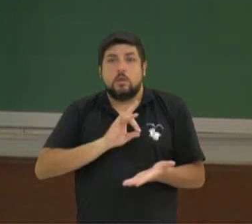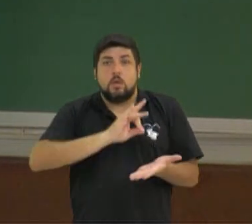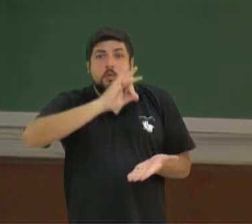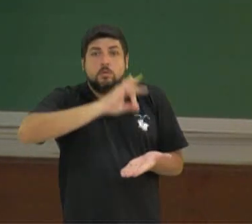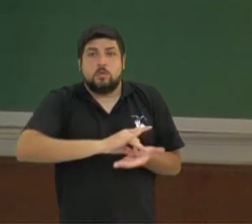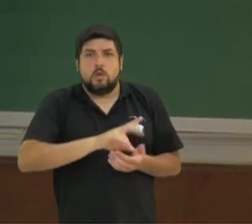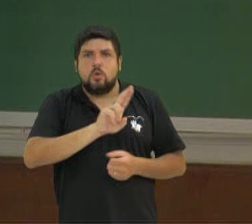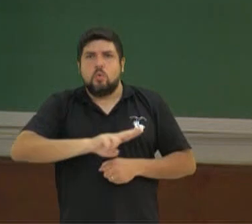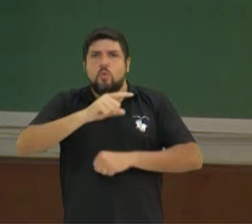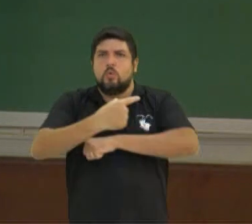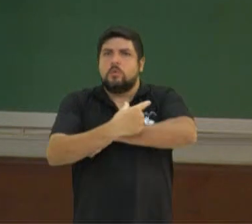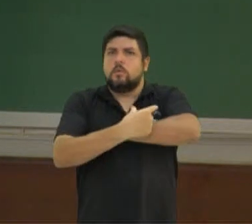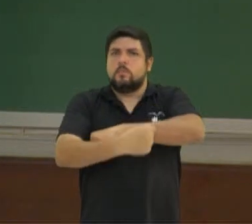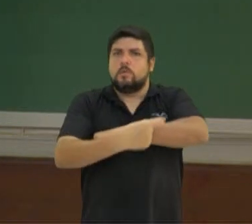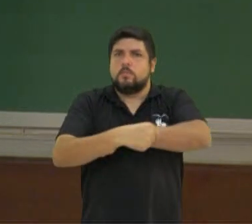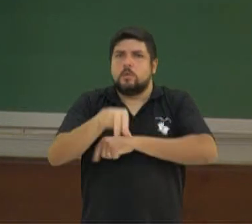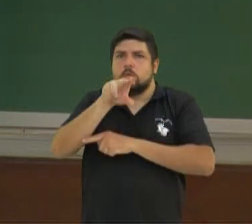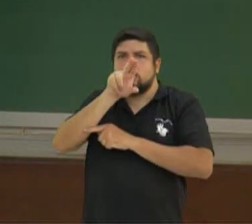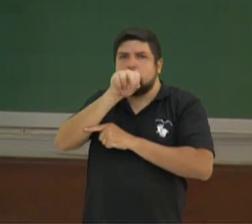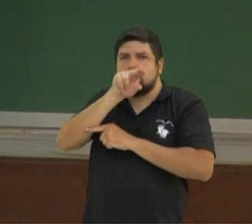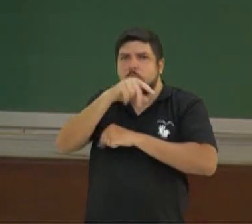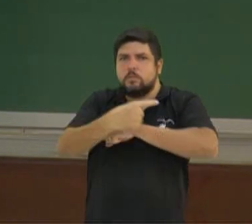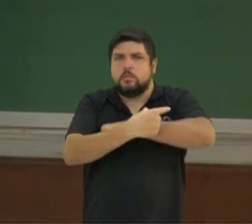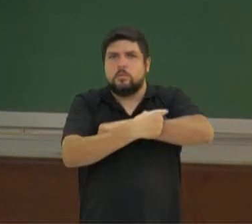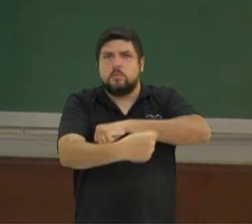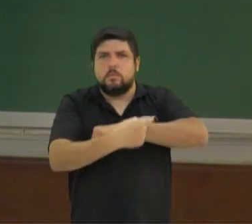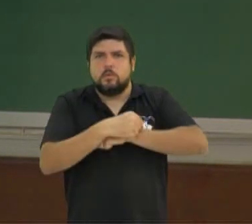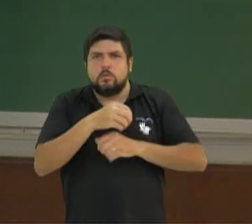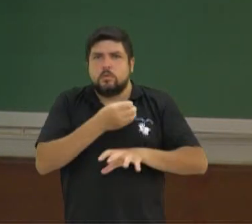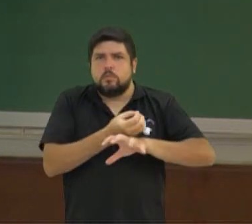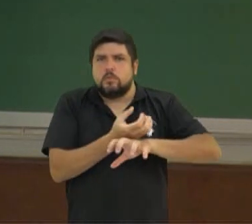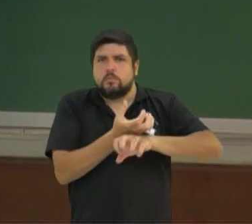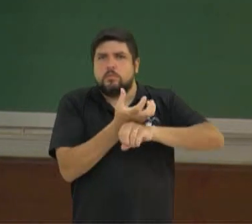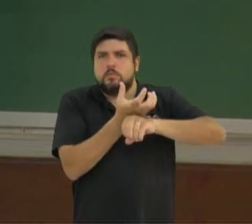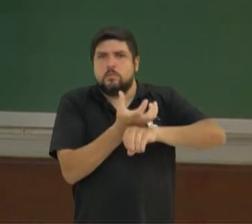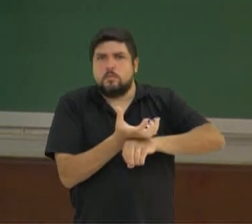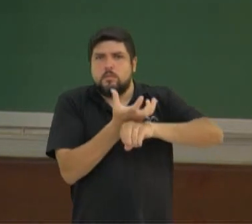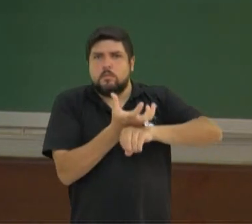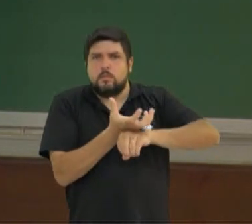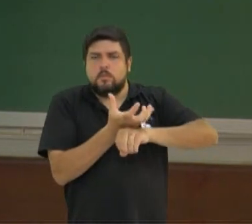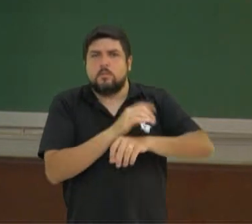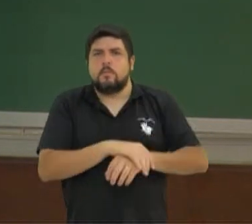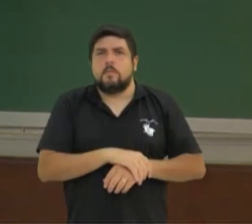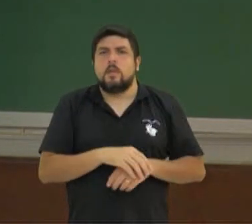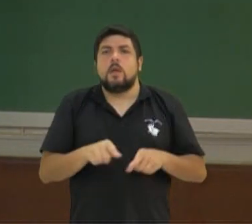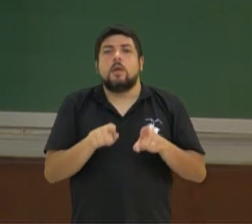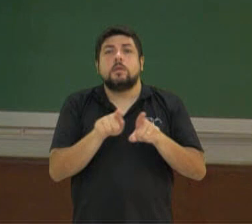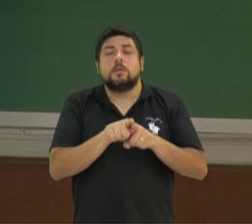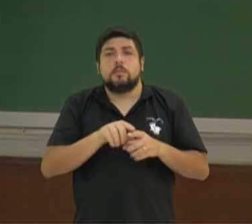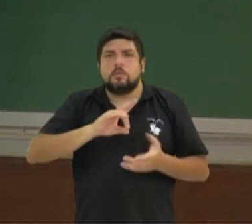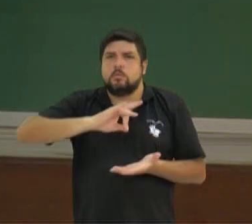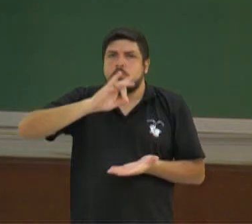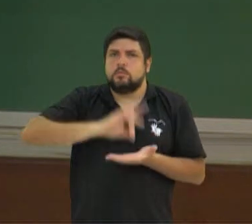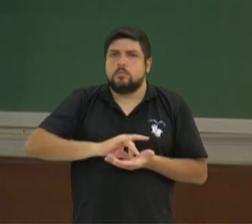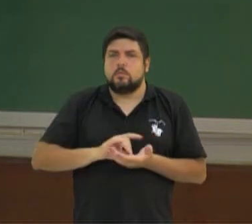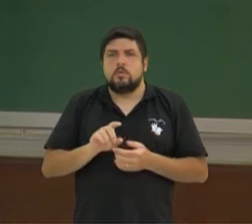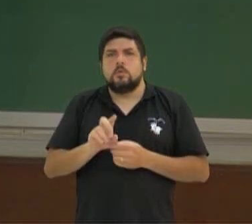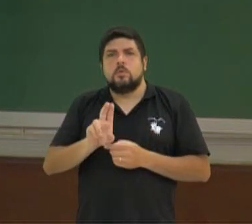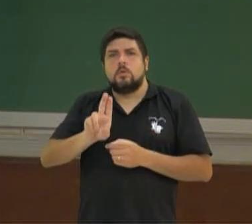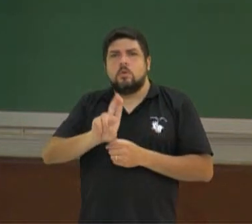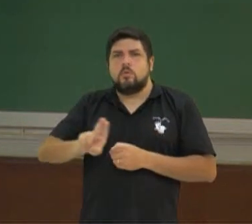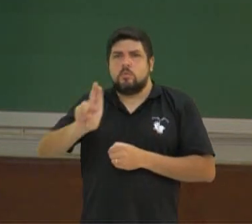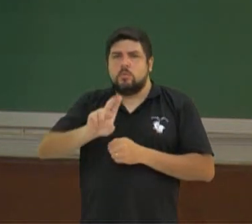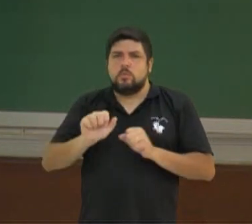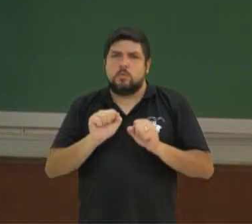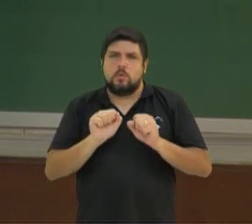com penas de ganso mesmo, né? E em competições não oficiais também, e oficiais também, dependendo da situação, né, da competição, também pode